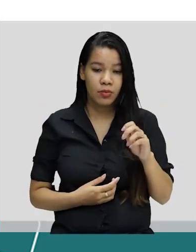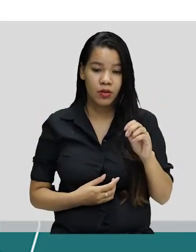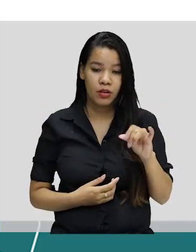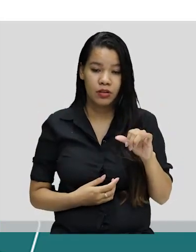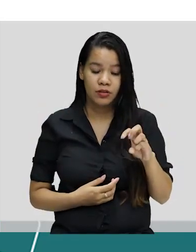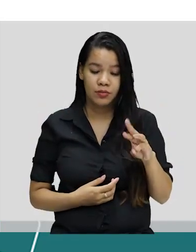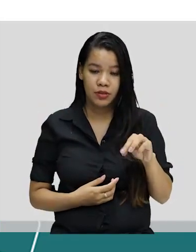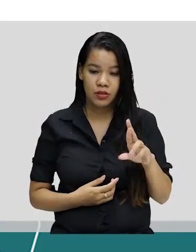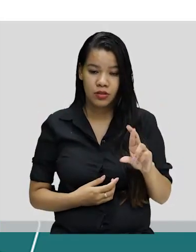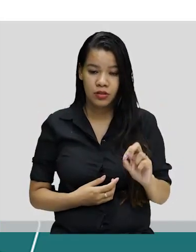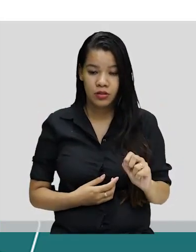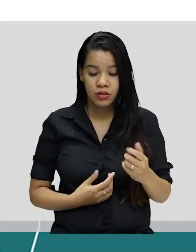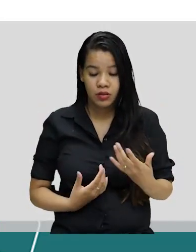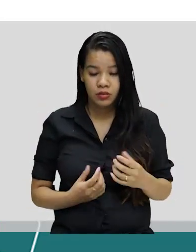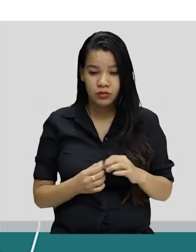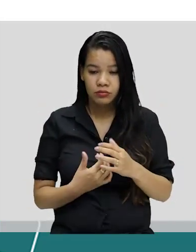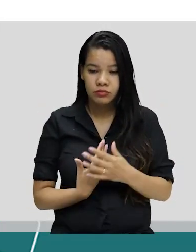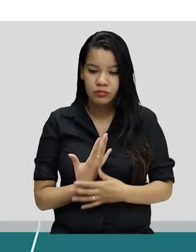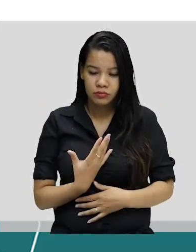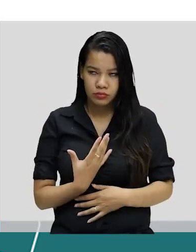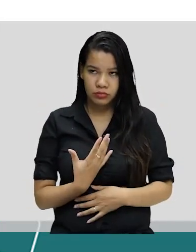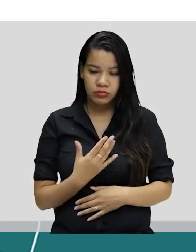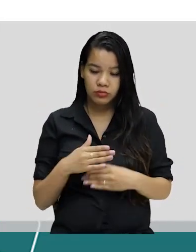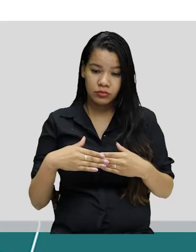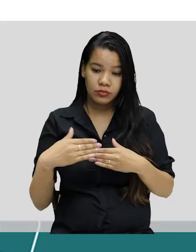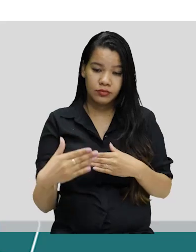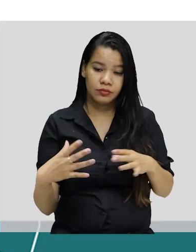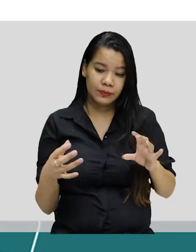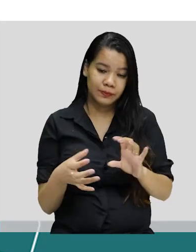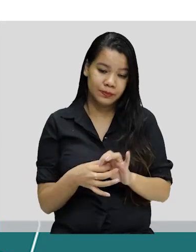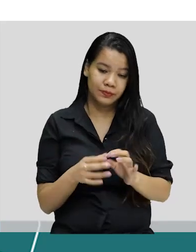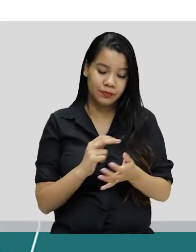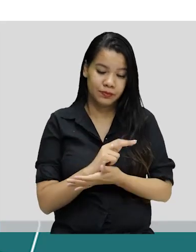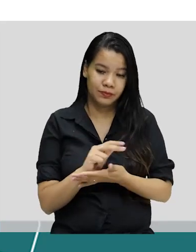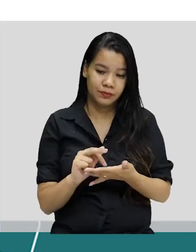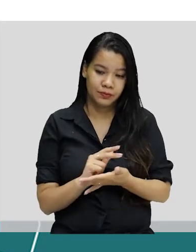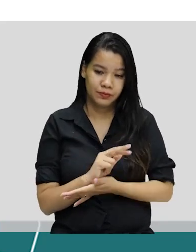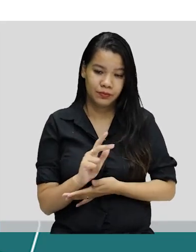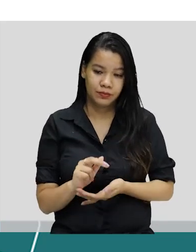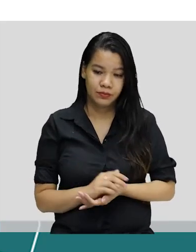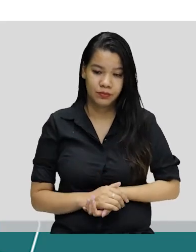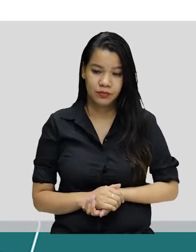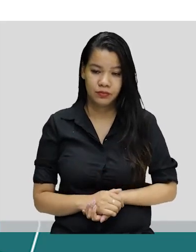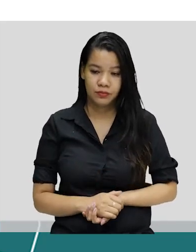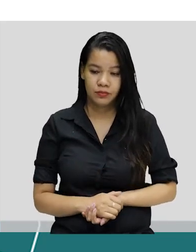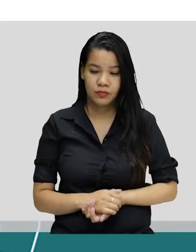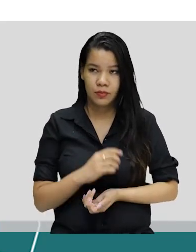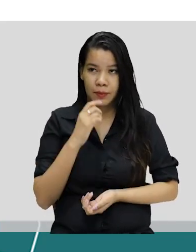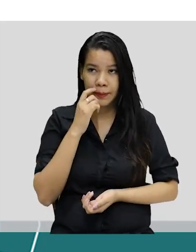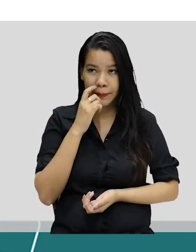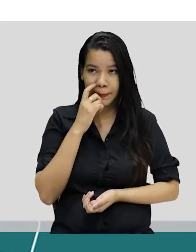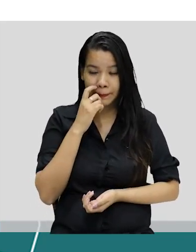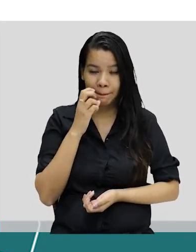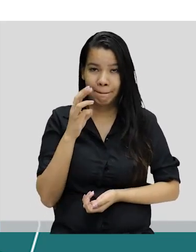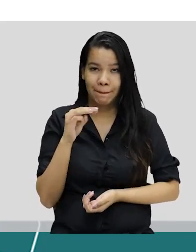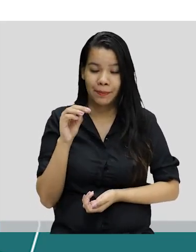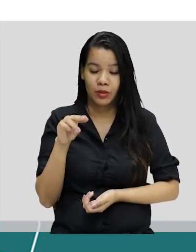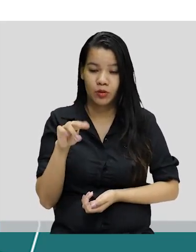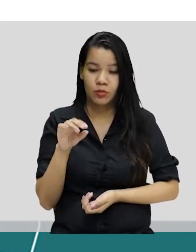ele é formado a partir da união de vários monômeros, assim como nos